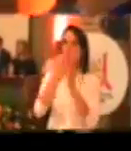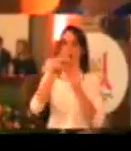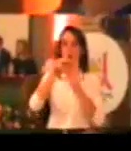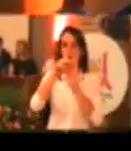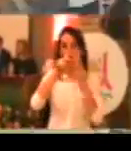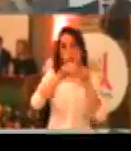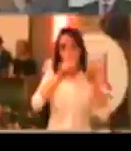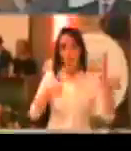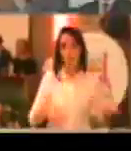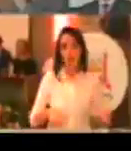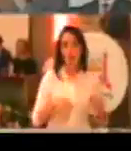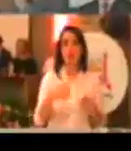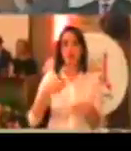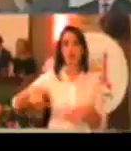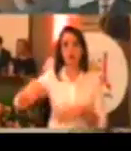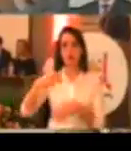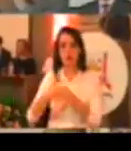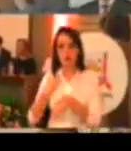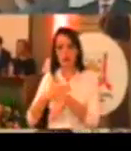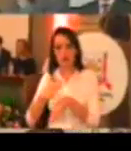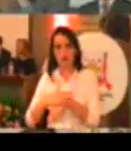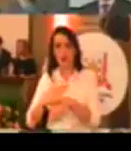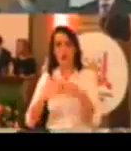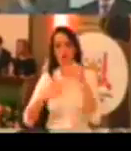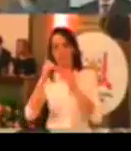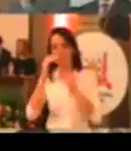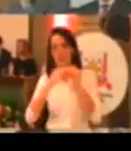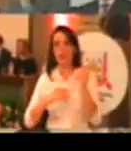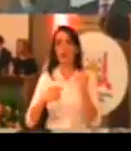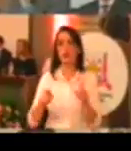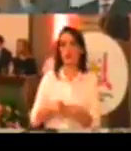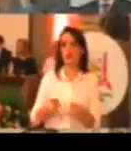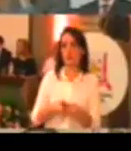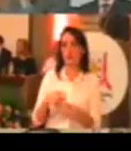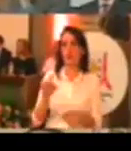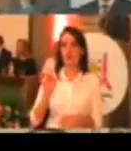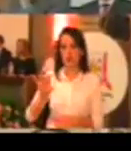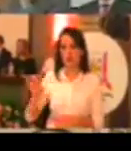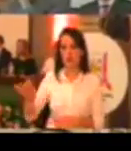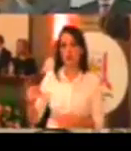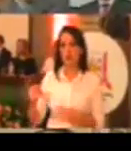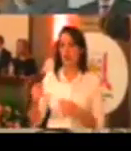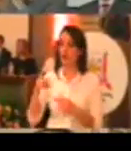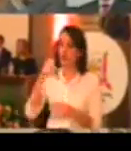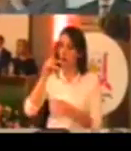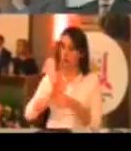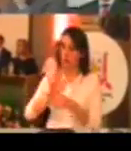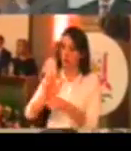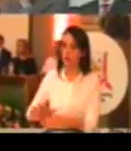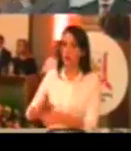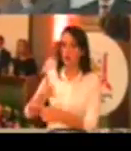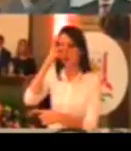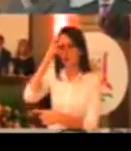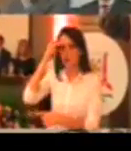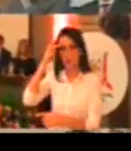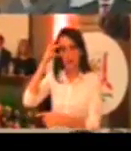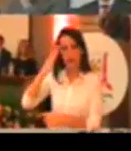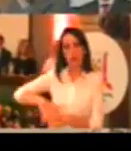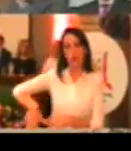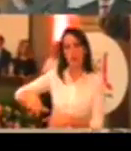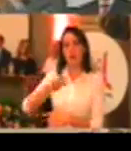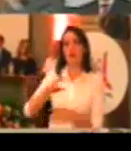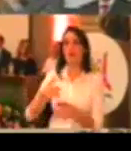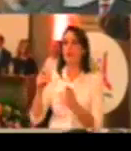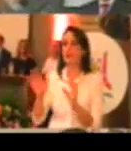qualificar funcionários e parlamentares, de elevar a qualidade e a eficiência do serviço público, ampliar a interação